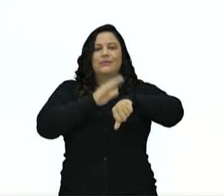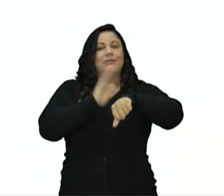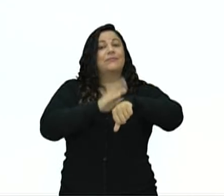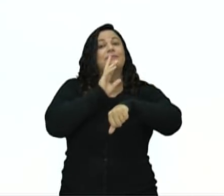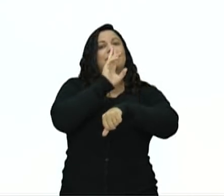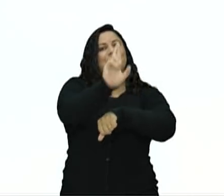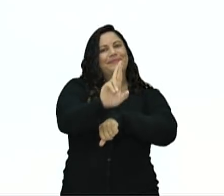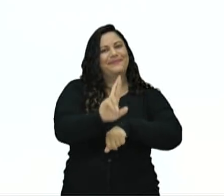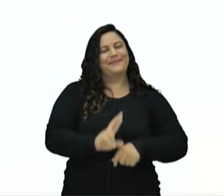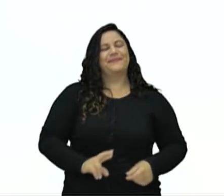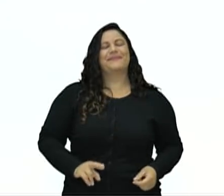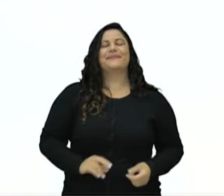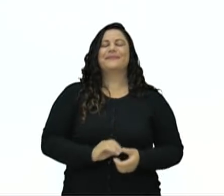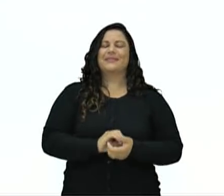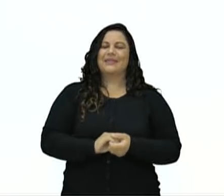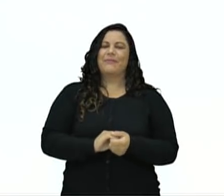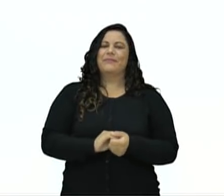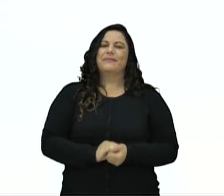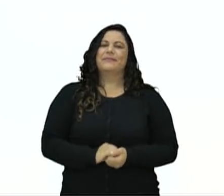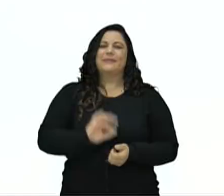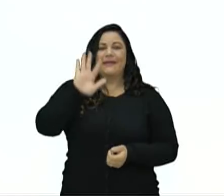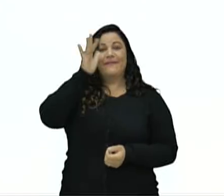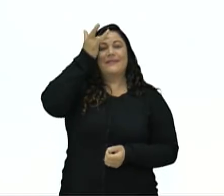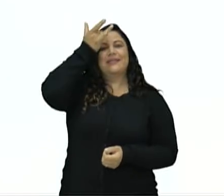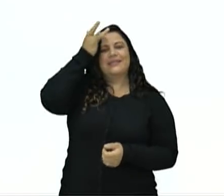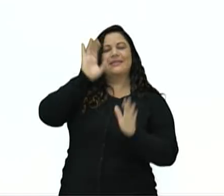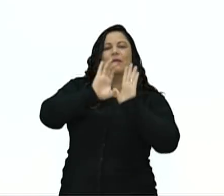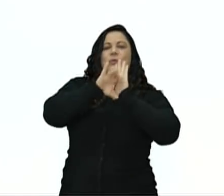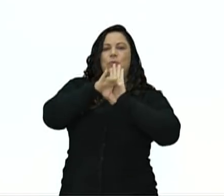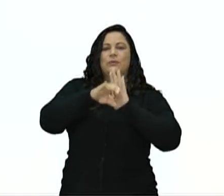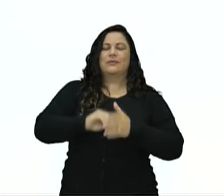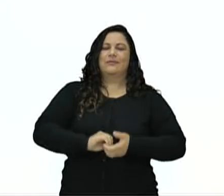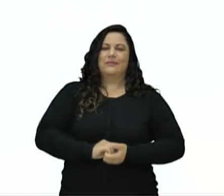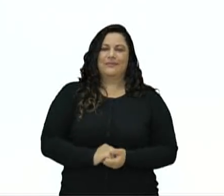aí para fixar os conceitos que estamos aprendendo hoje.